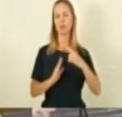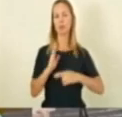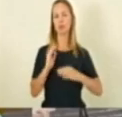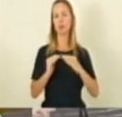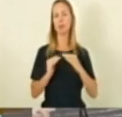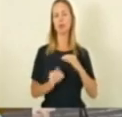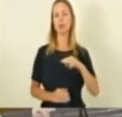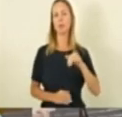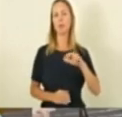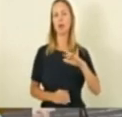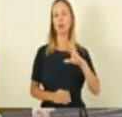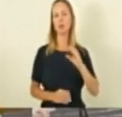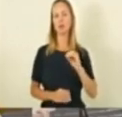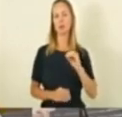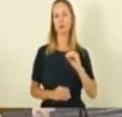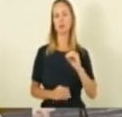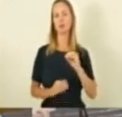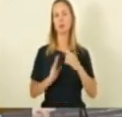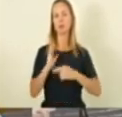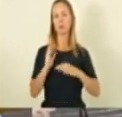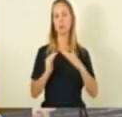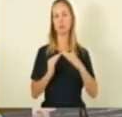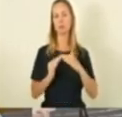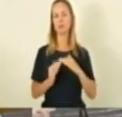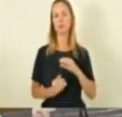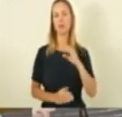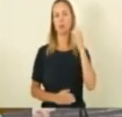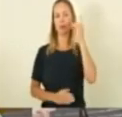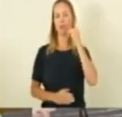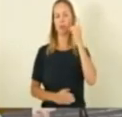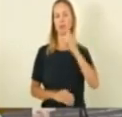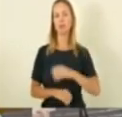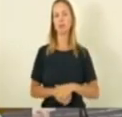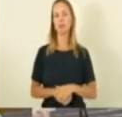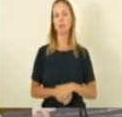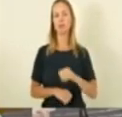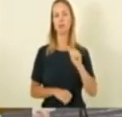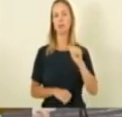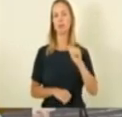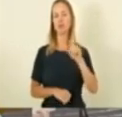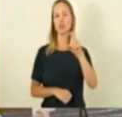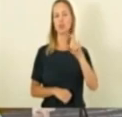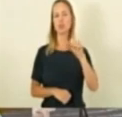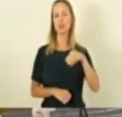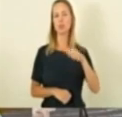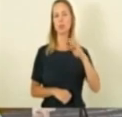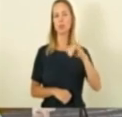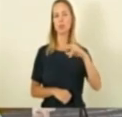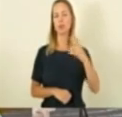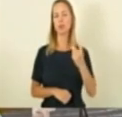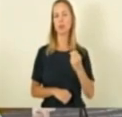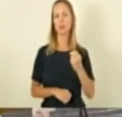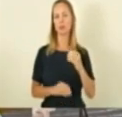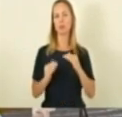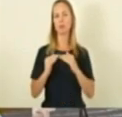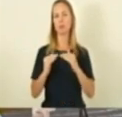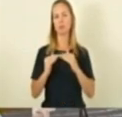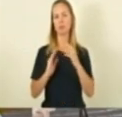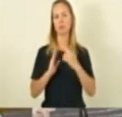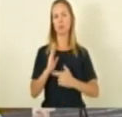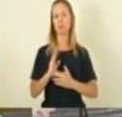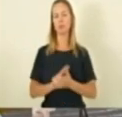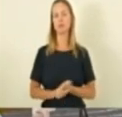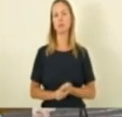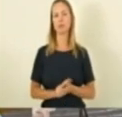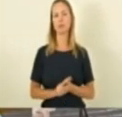deputado Marco Garcia, com o relator deputado Alexandre Chambinho, com o relator, contando com